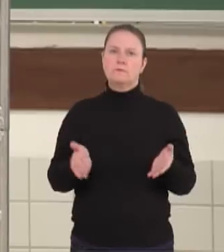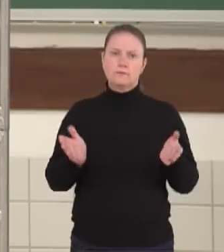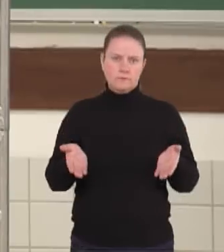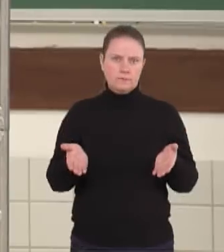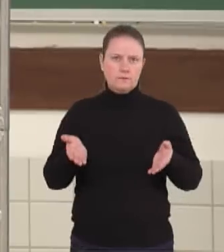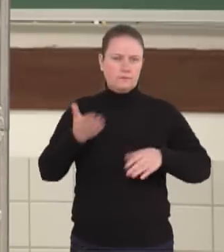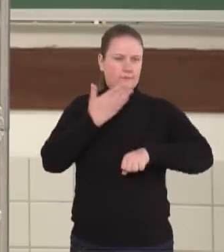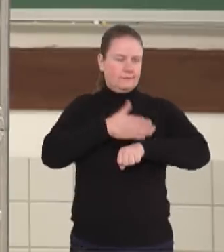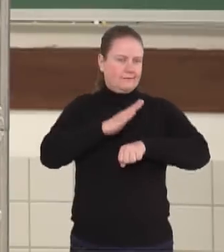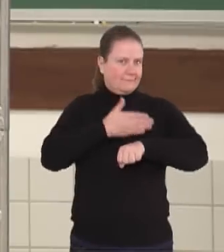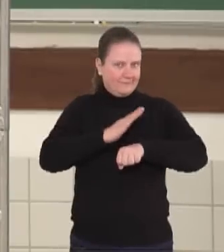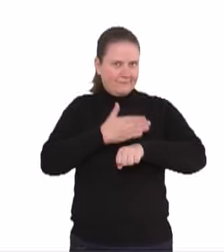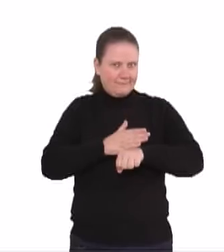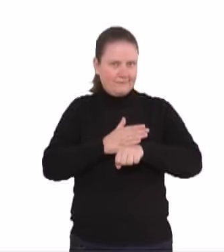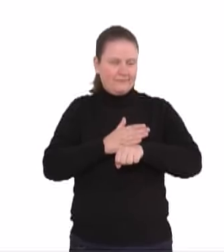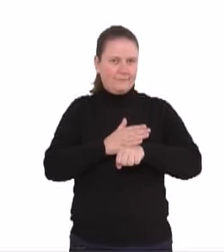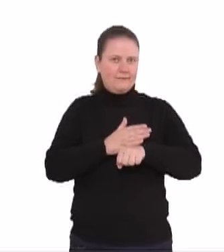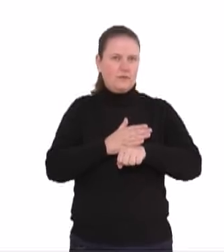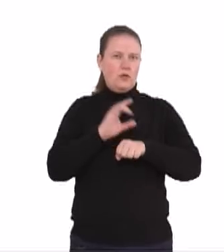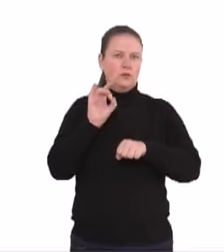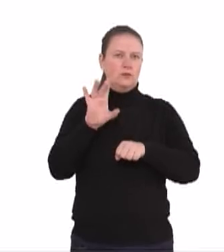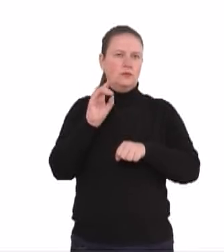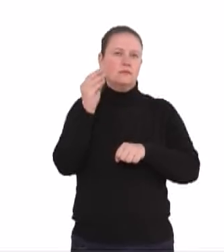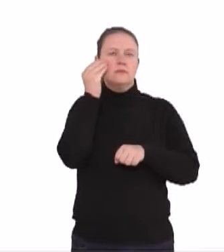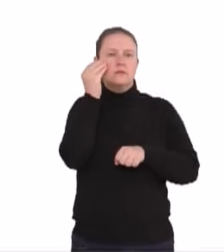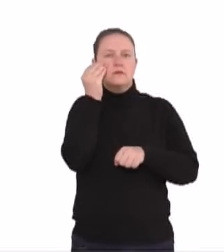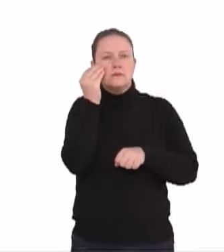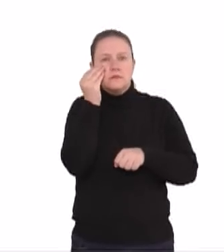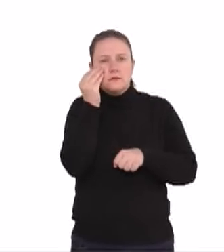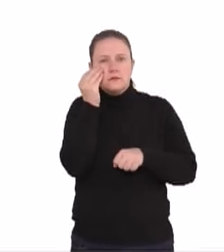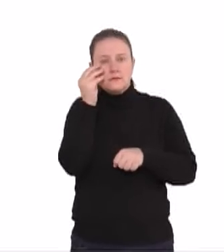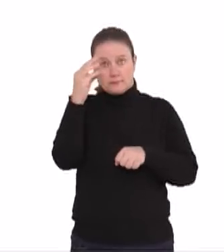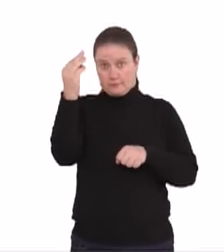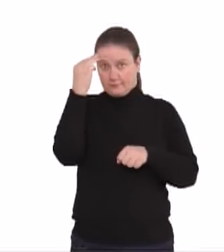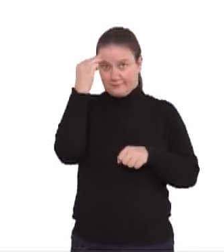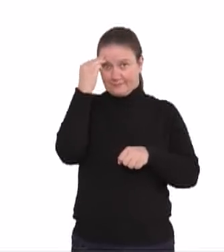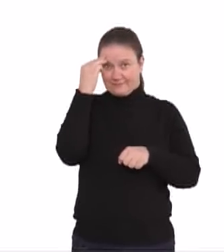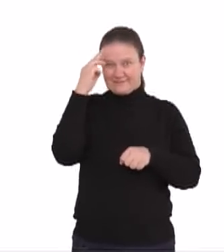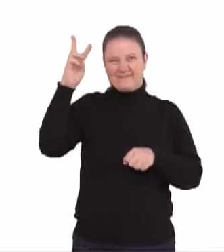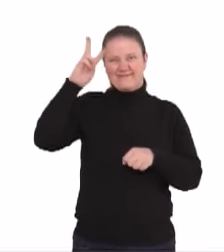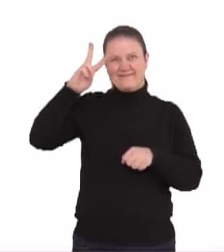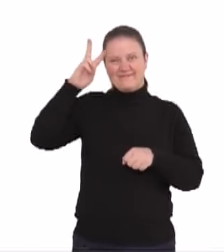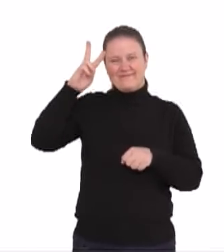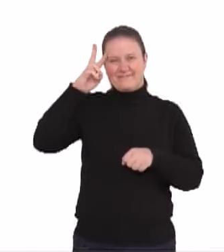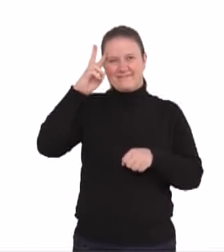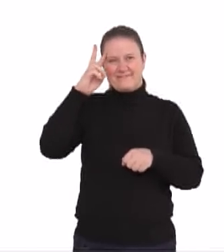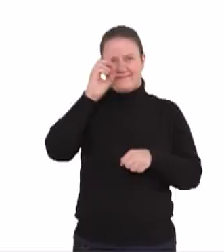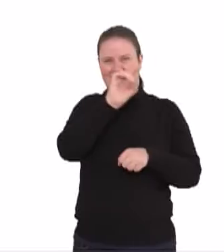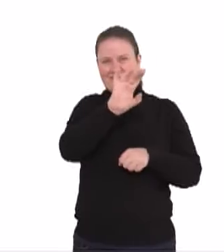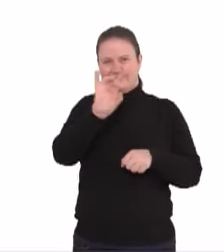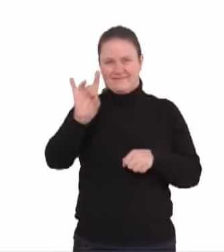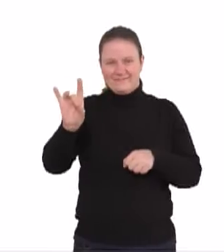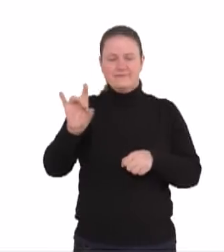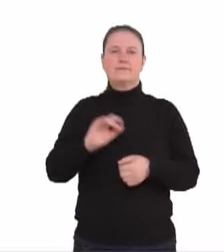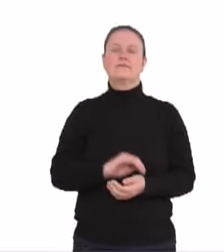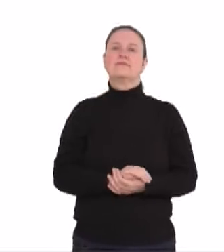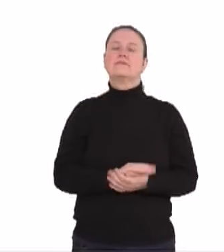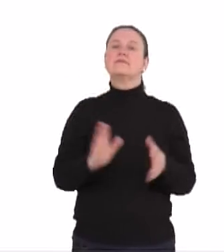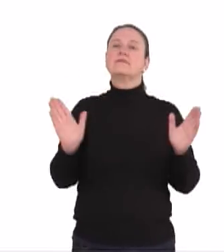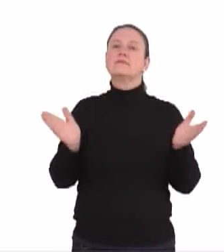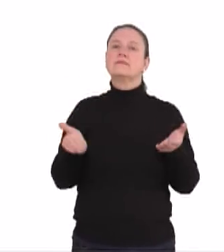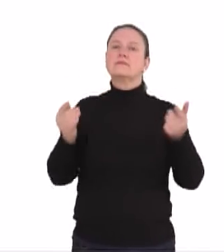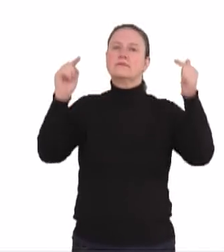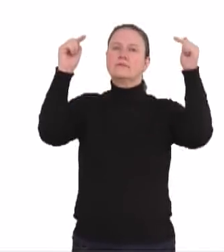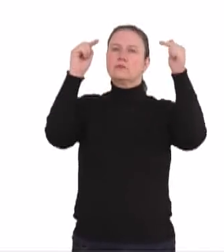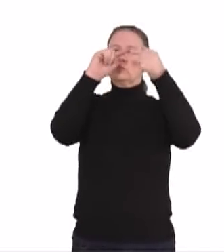Vamos fazer um exercício aqui só para testar um pouquinho aí a memória de vocês. A questão aqui, relacione